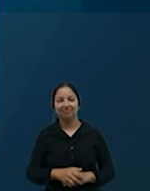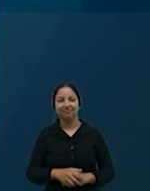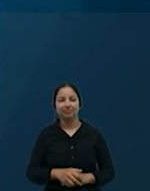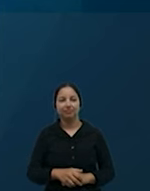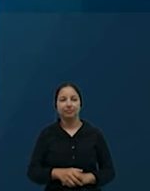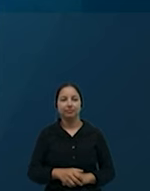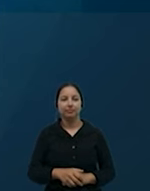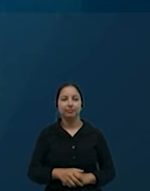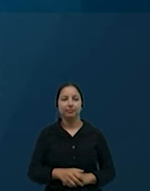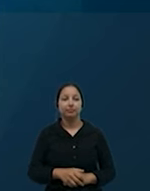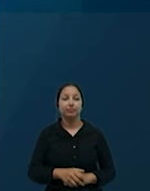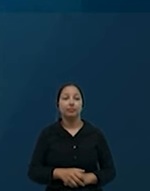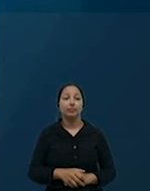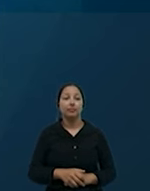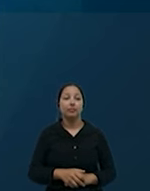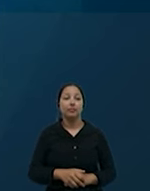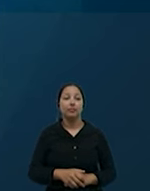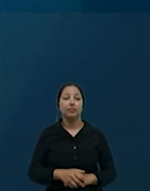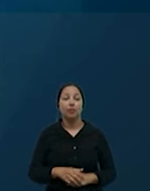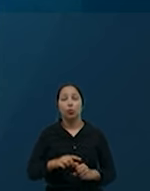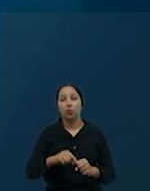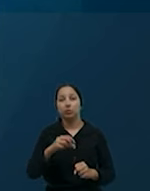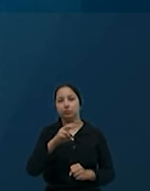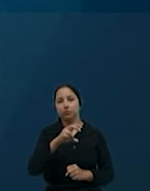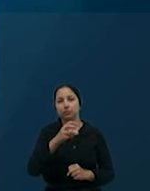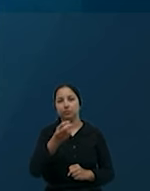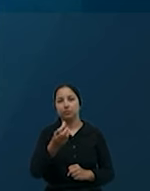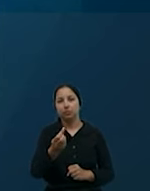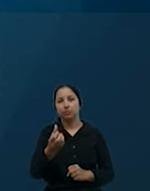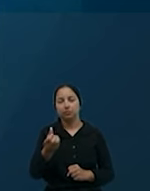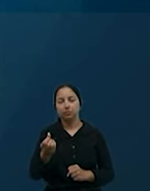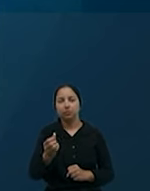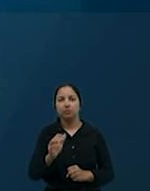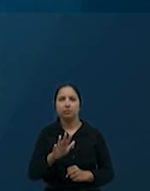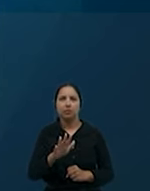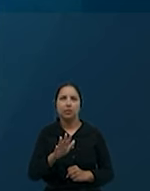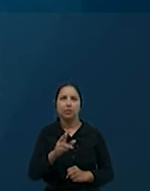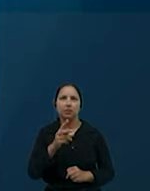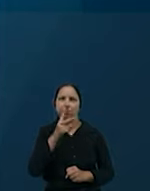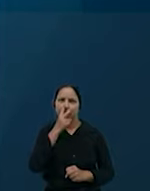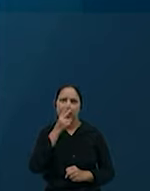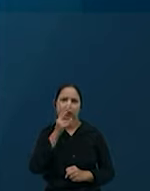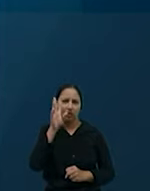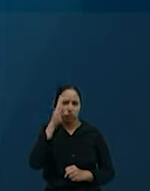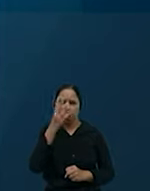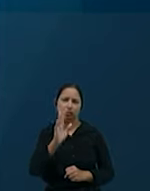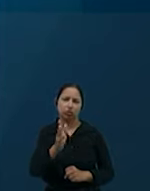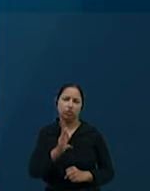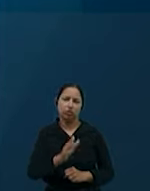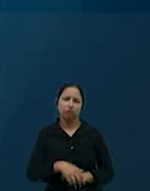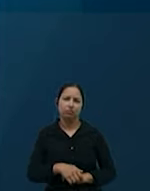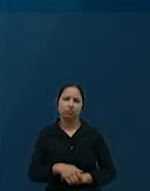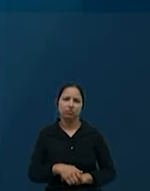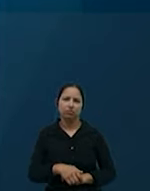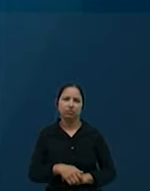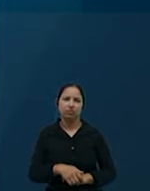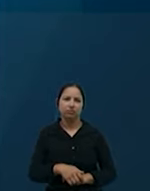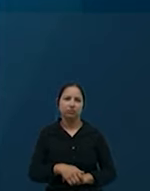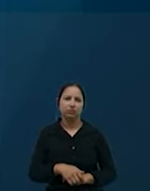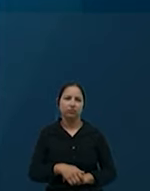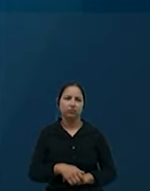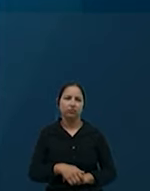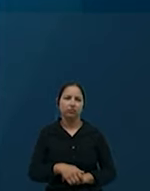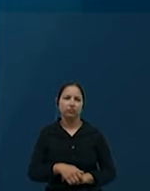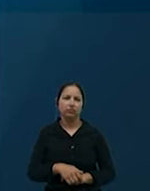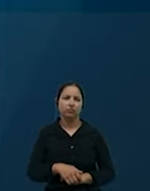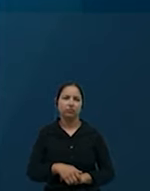566, mas que, no caso, está solucionado ali, quer dizer, a diligência, e eu vou falar de memória, não vou trazer a tese, mas